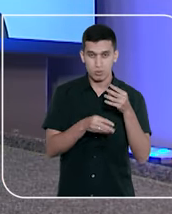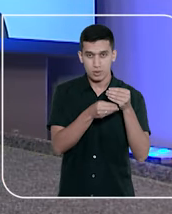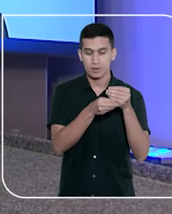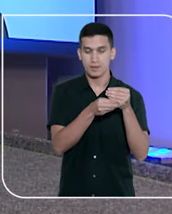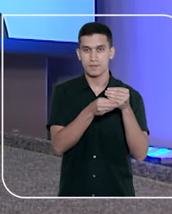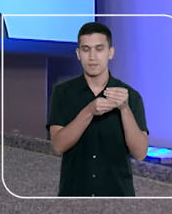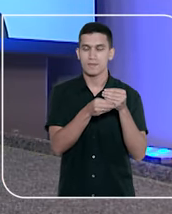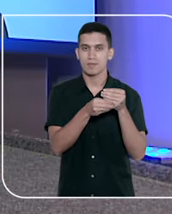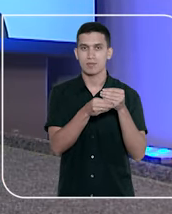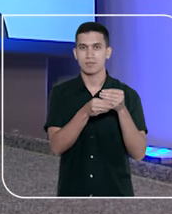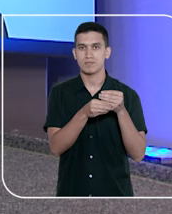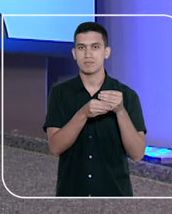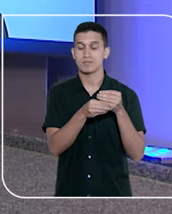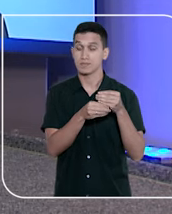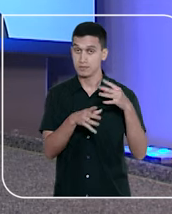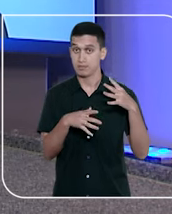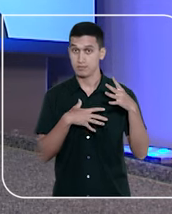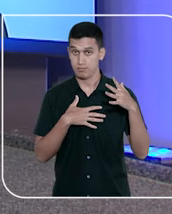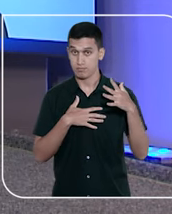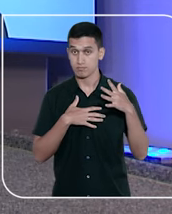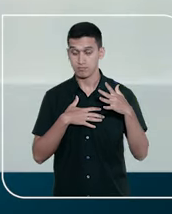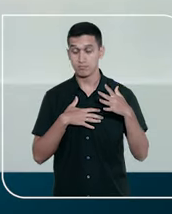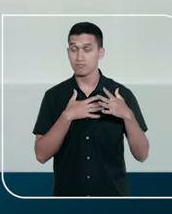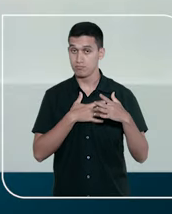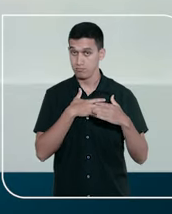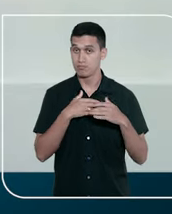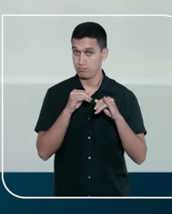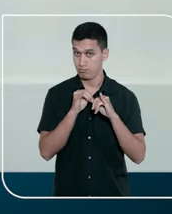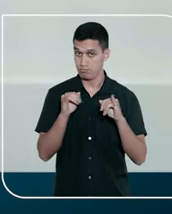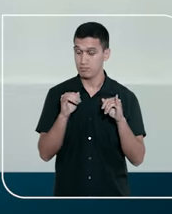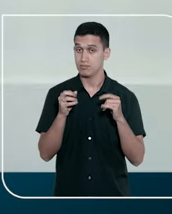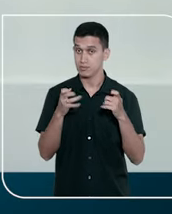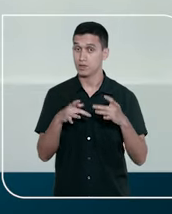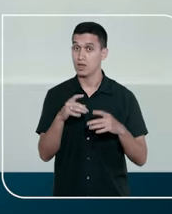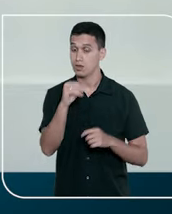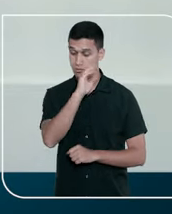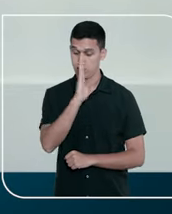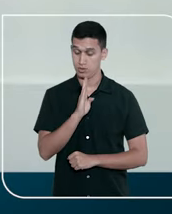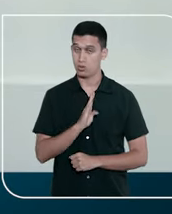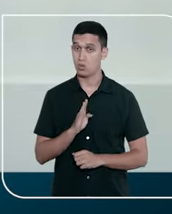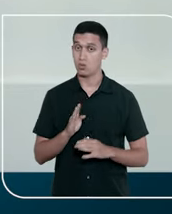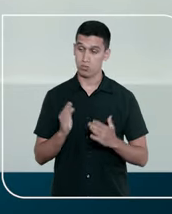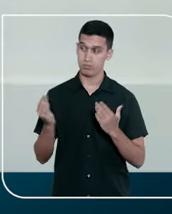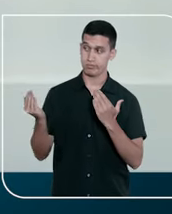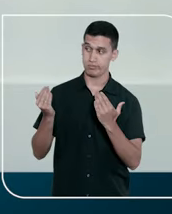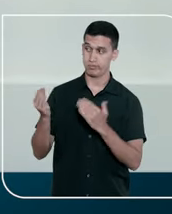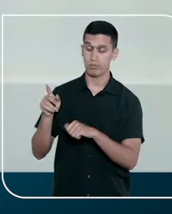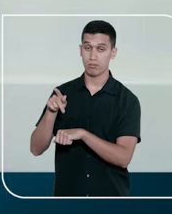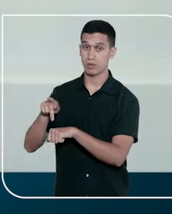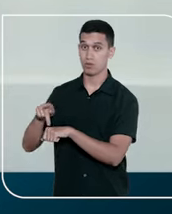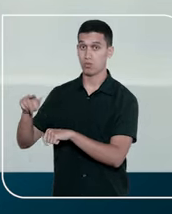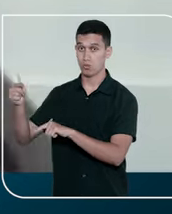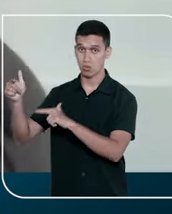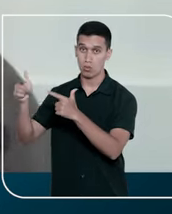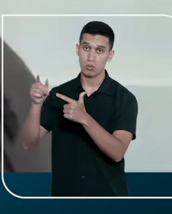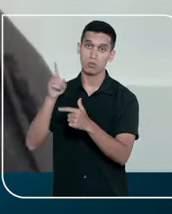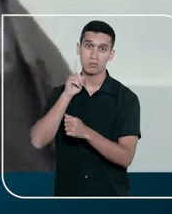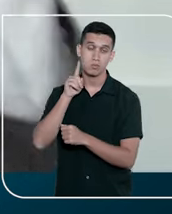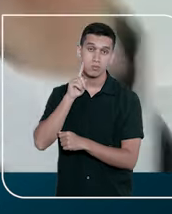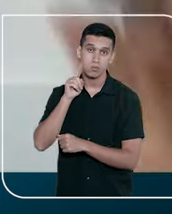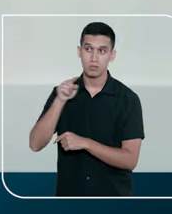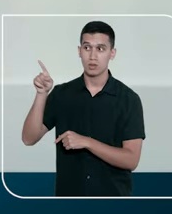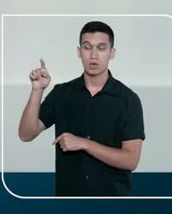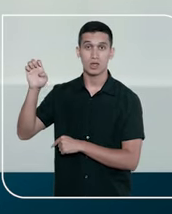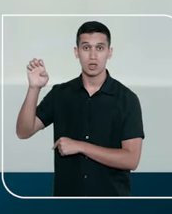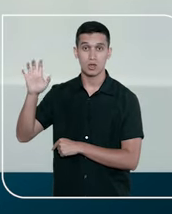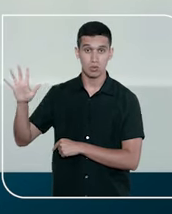Por favor, doutor Bruno. Eu comentaria, Fátima, de que o Brasil, quando comparado com outros países nos Estados Unidos e na